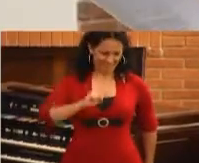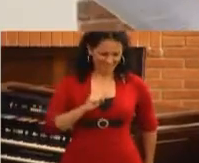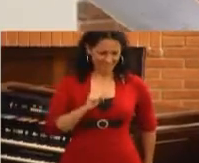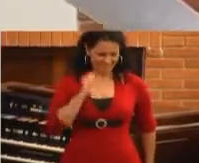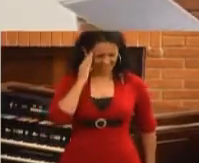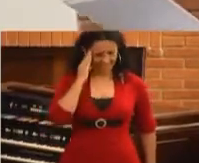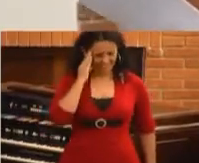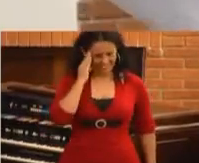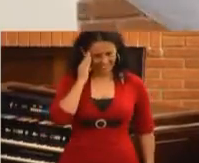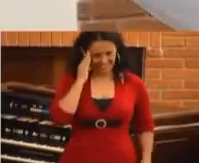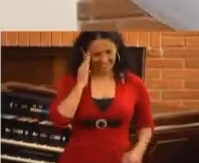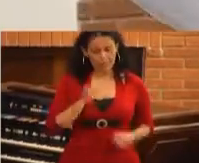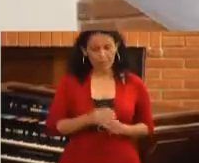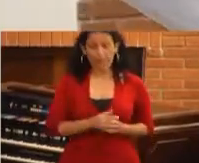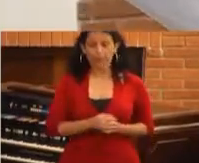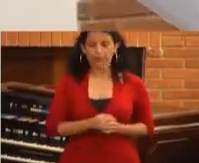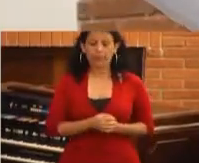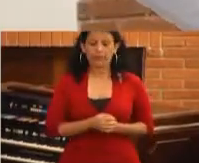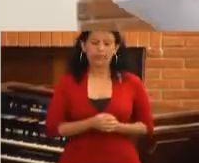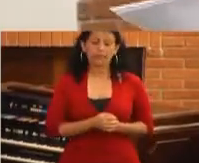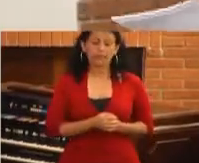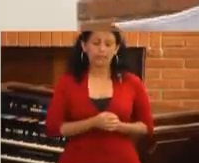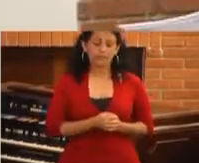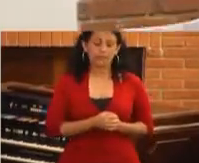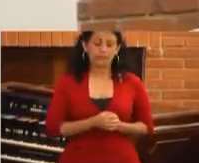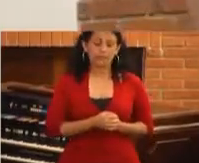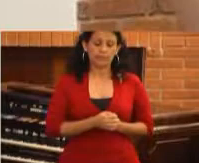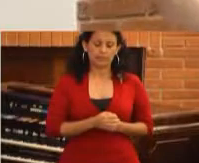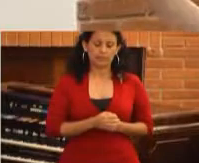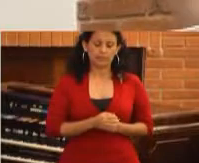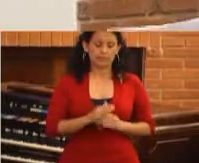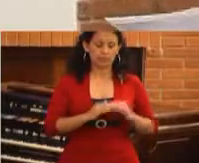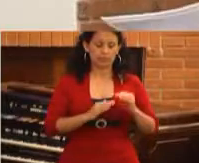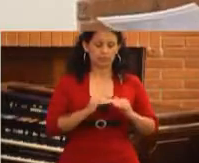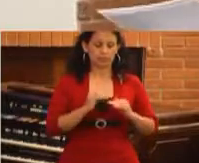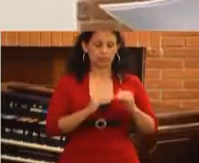E reparo que construí por impotência,